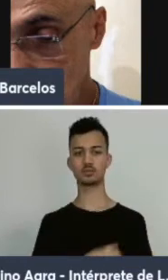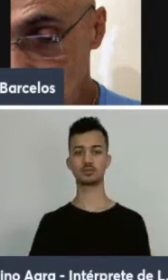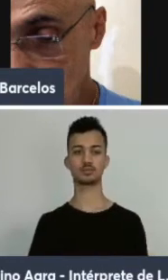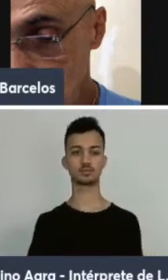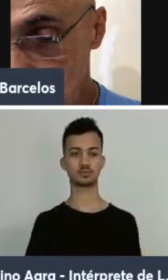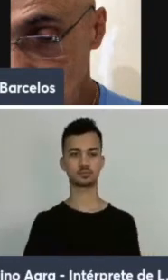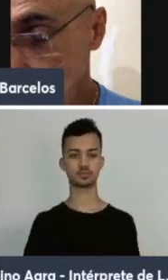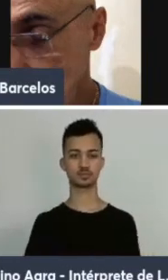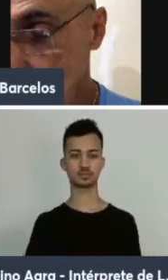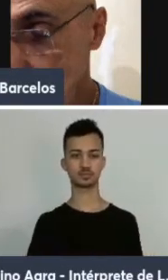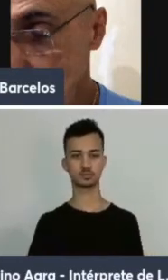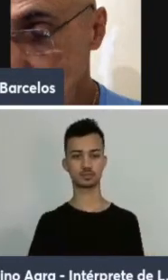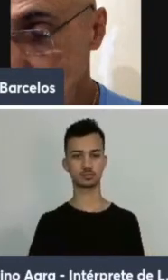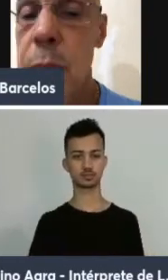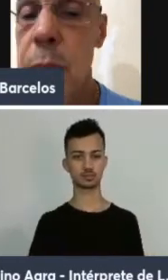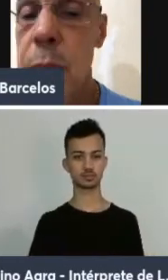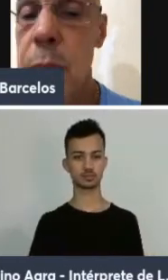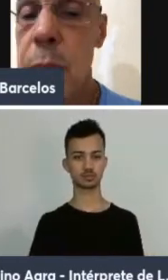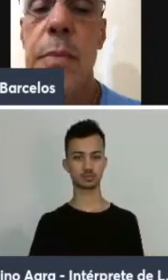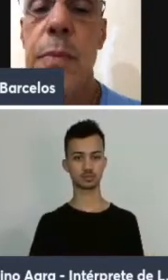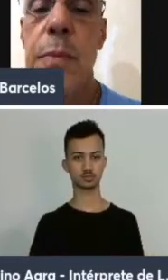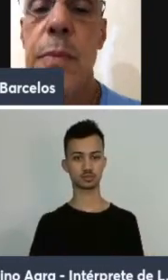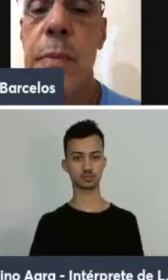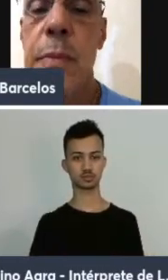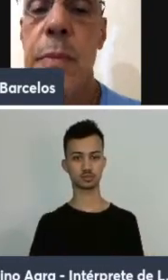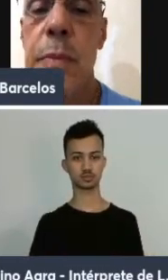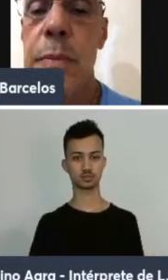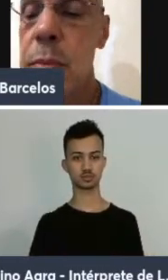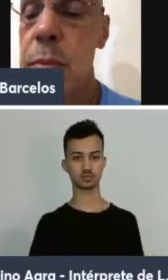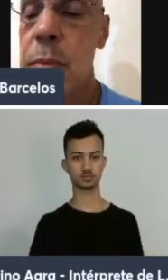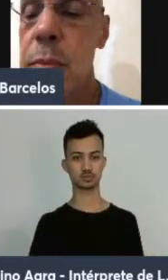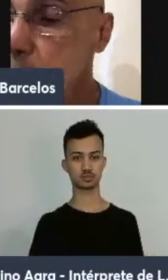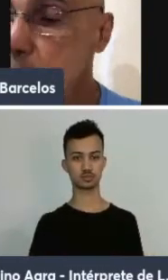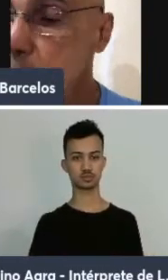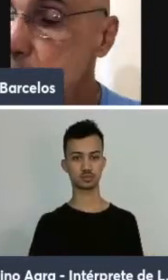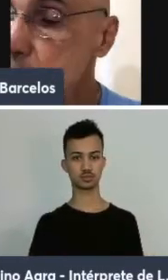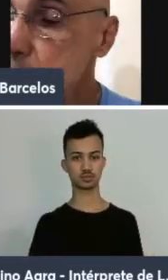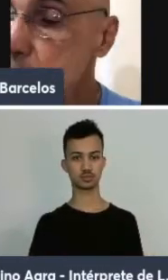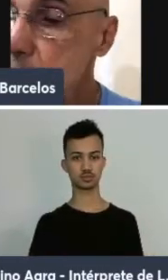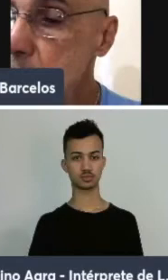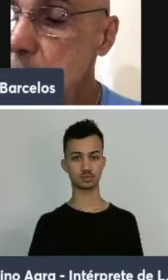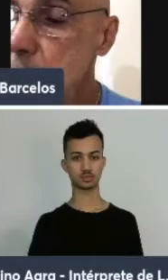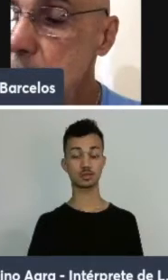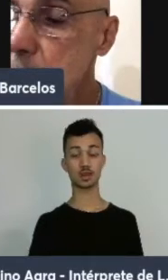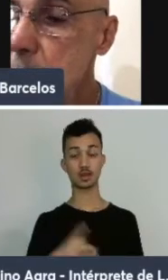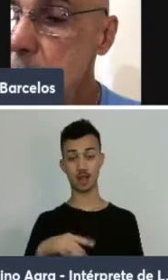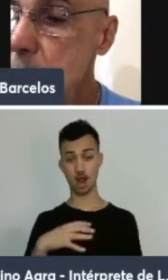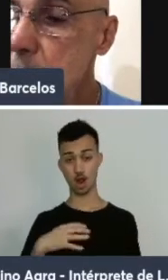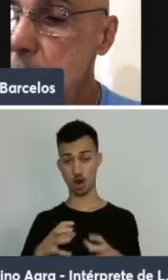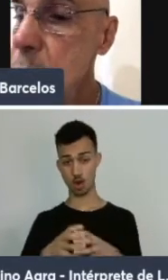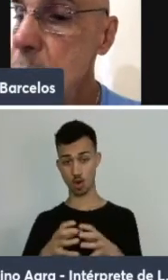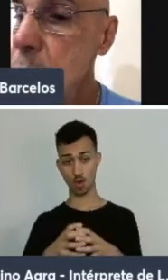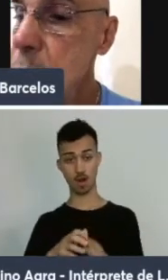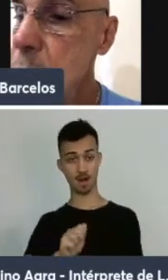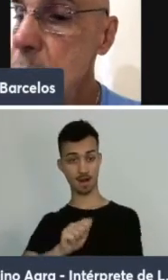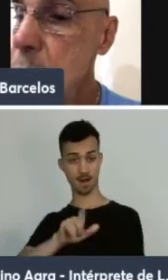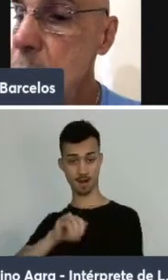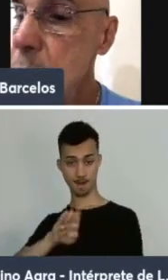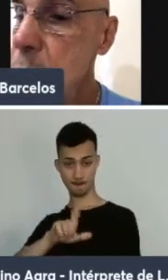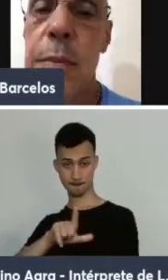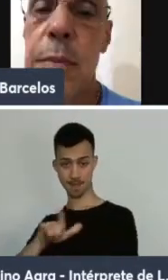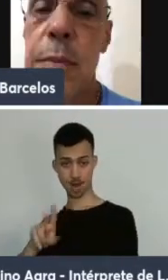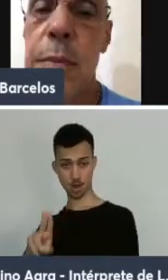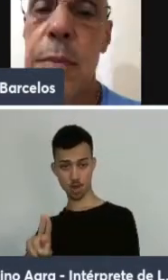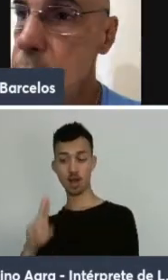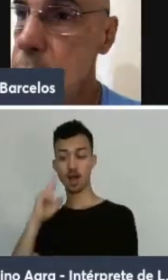E ali, a Libelu, outros militantes da Libelu, me perceberam como uma militante mais... Falaram assim, você gosta desse tipo de movimento? E me